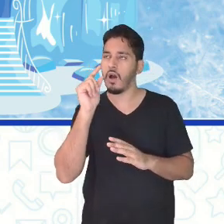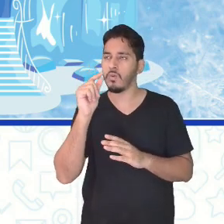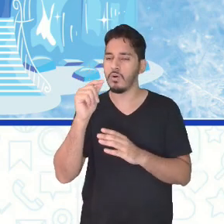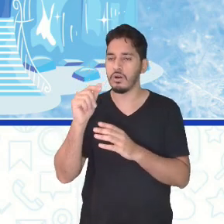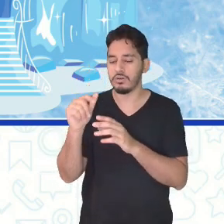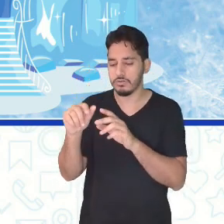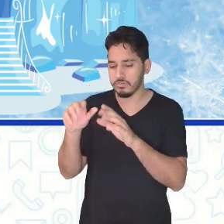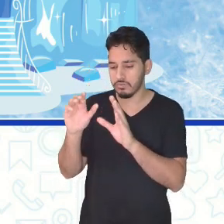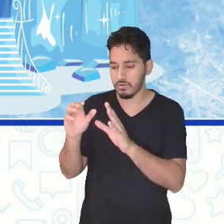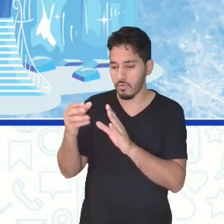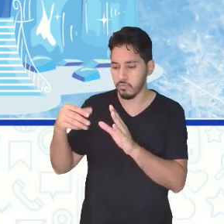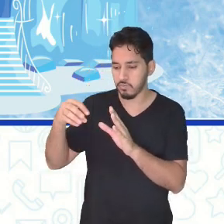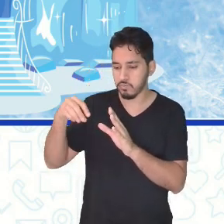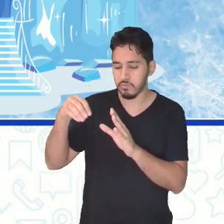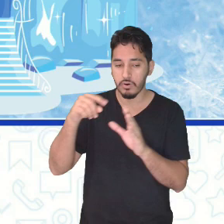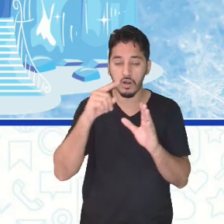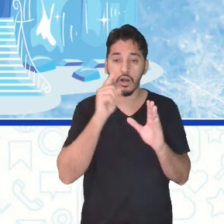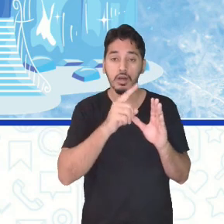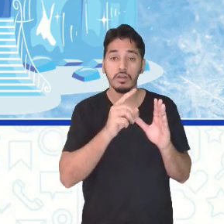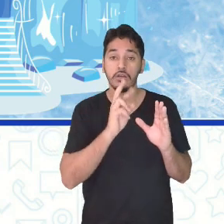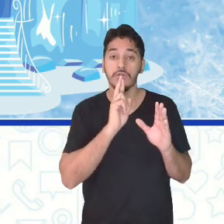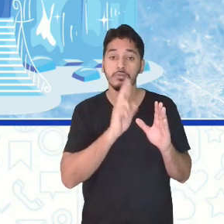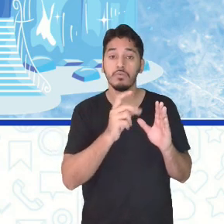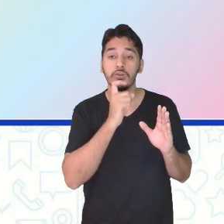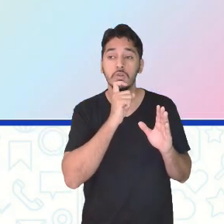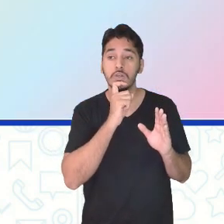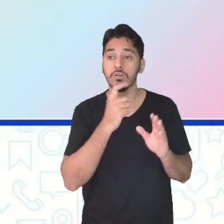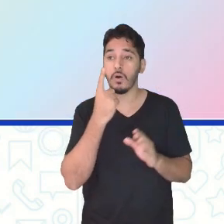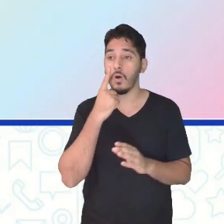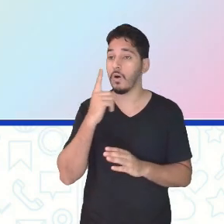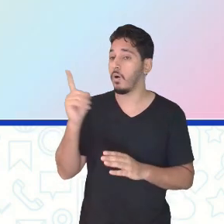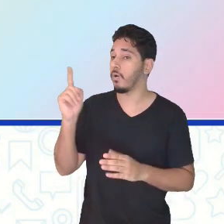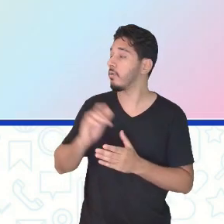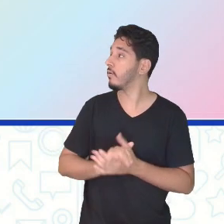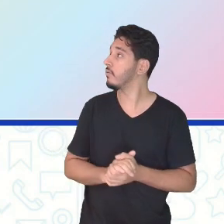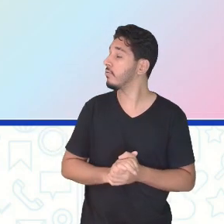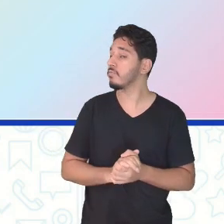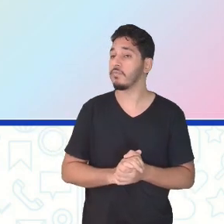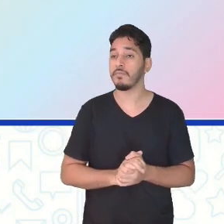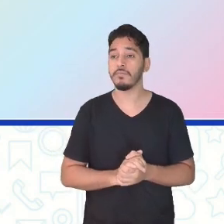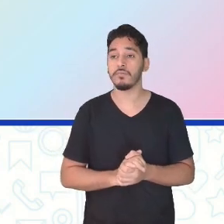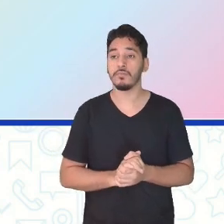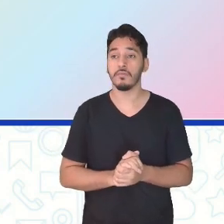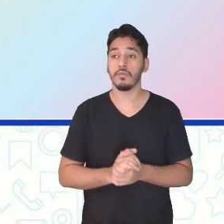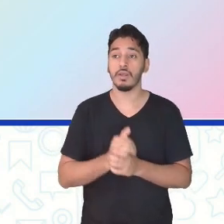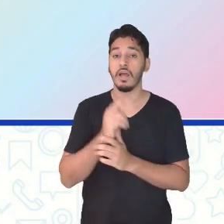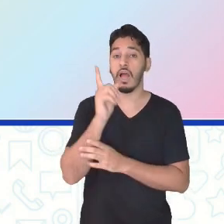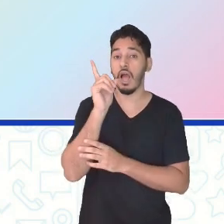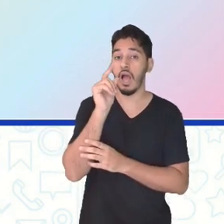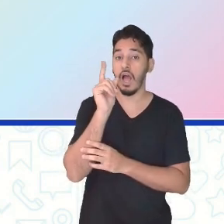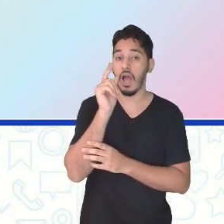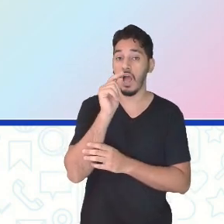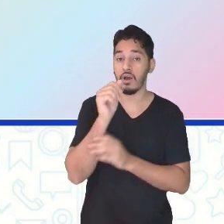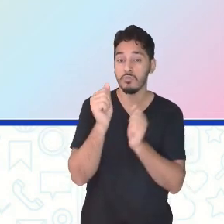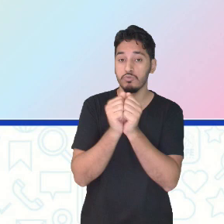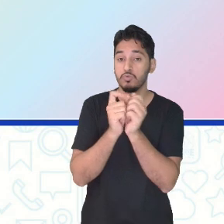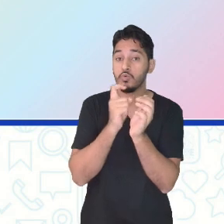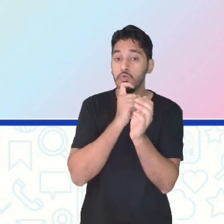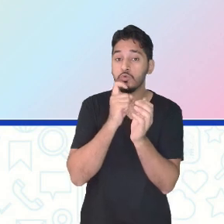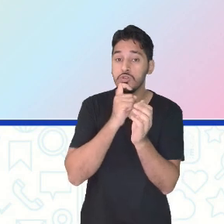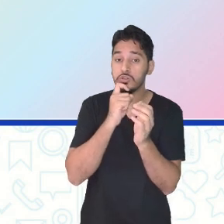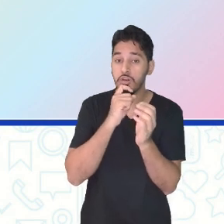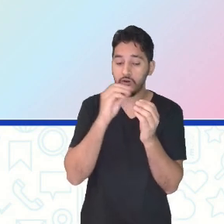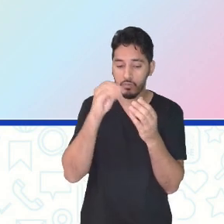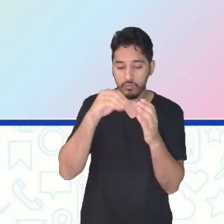os cubinhos de gelo. Olha a resposta que eu já estou dando aqui a vocês. A água com gelo, olha, tem um componente, que é a